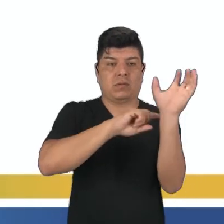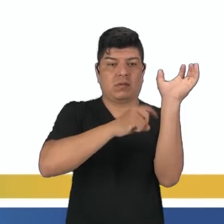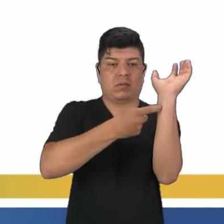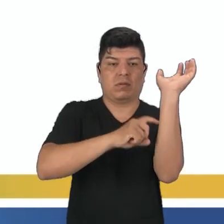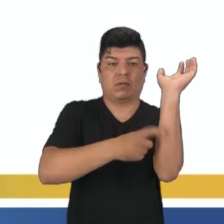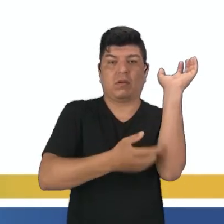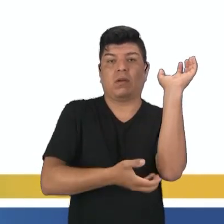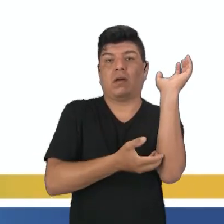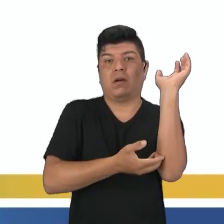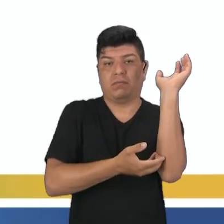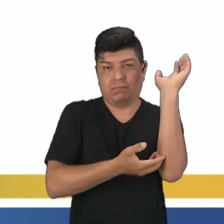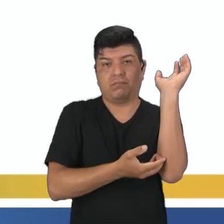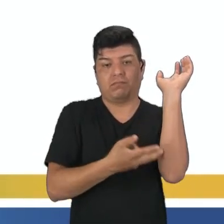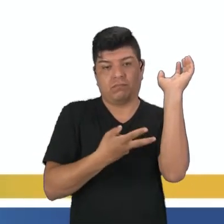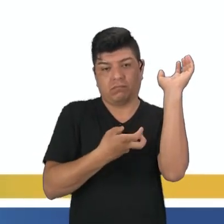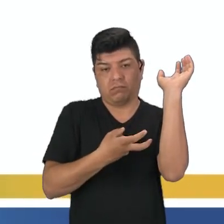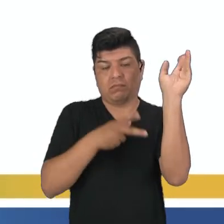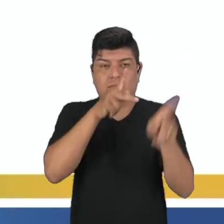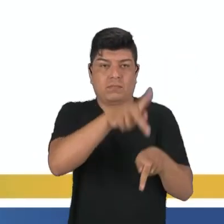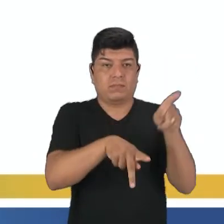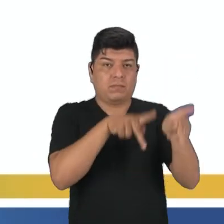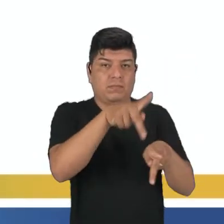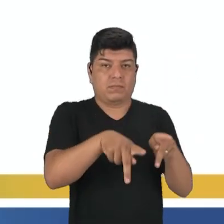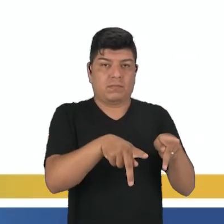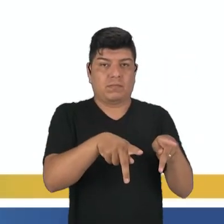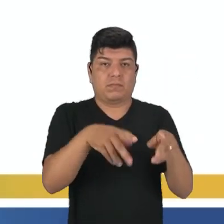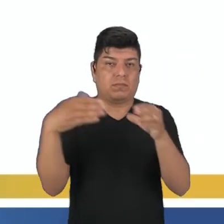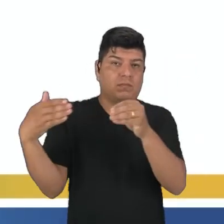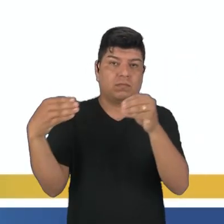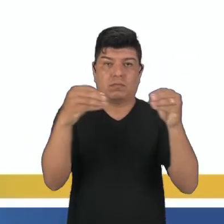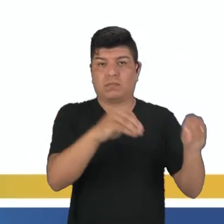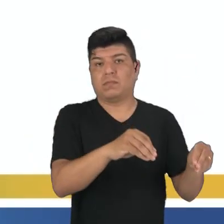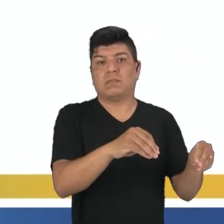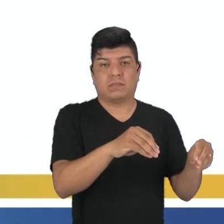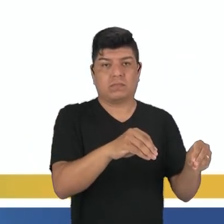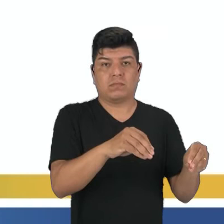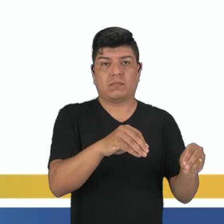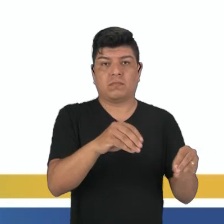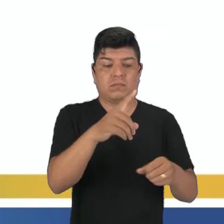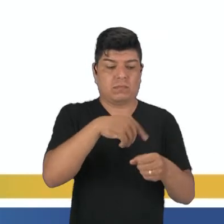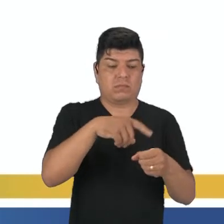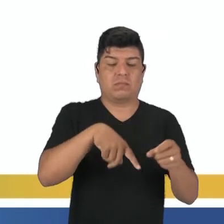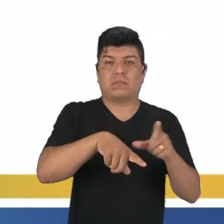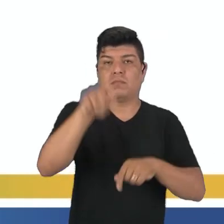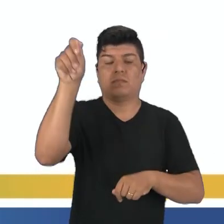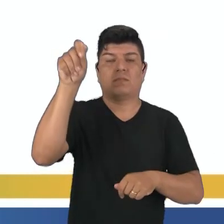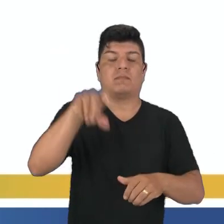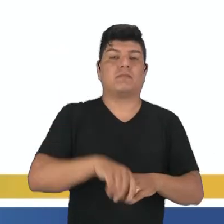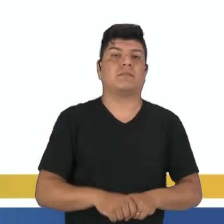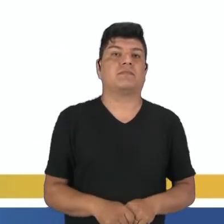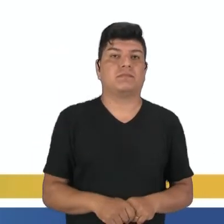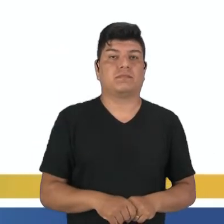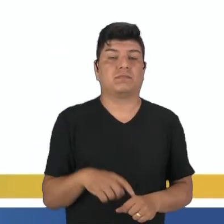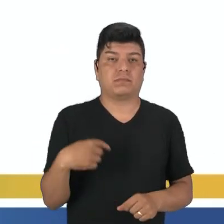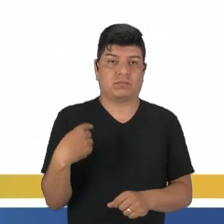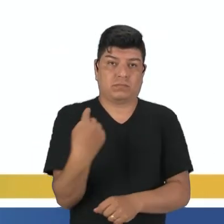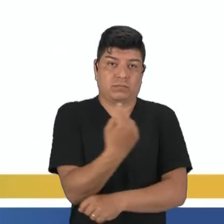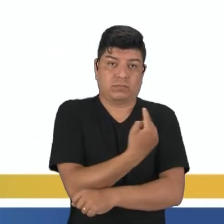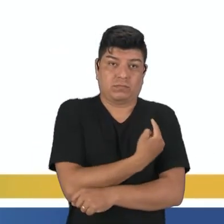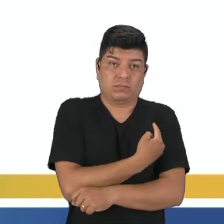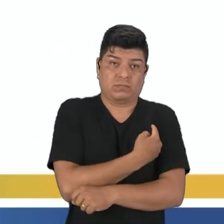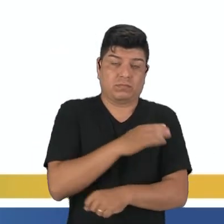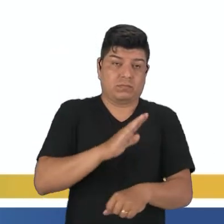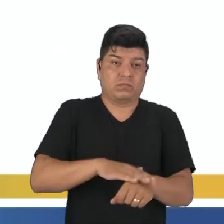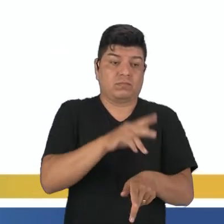elas extraíam parte da população rural dos municípios acreanos, né? As nossas